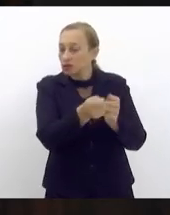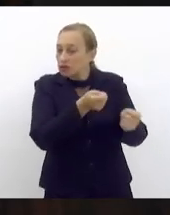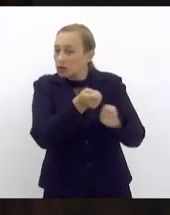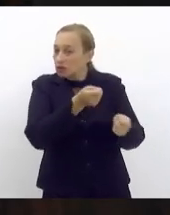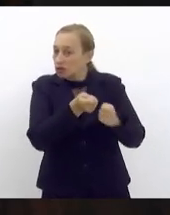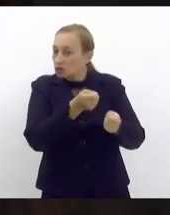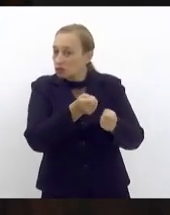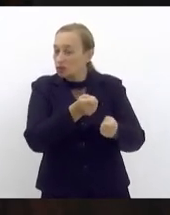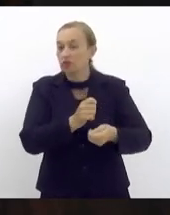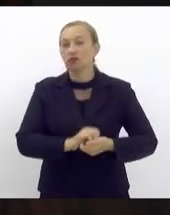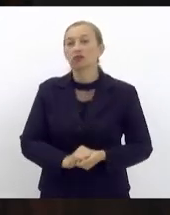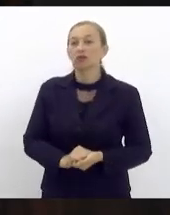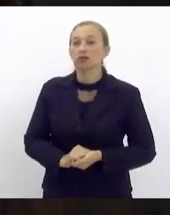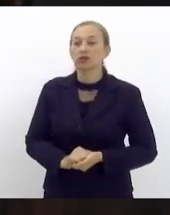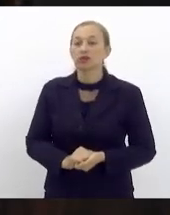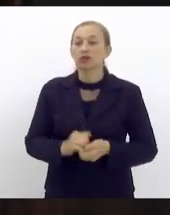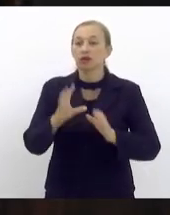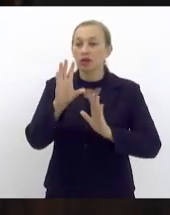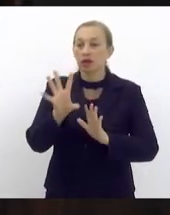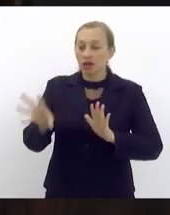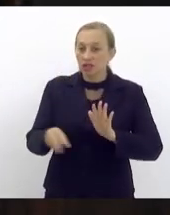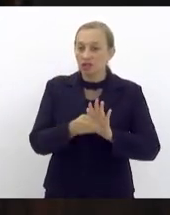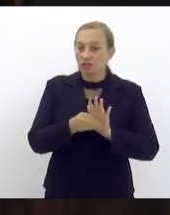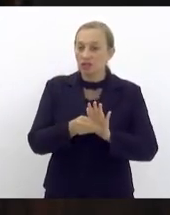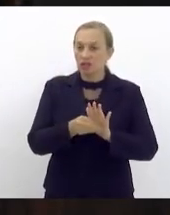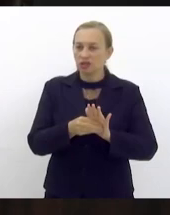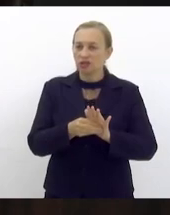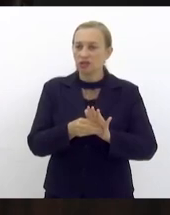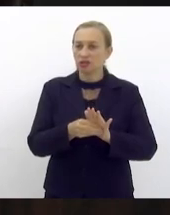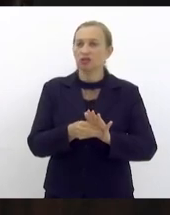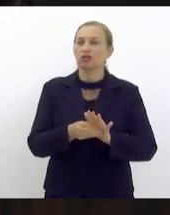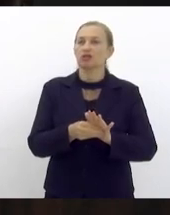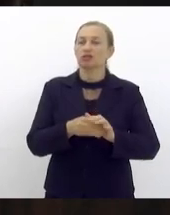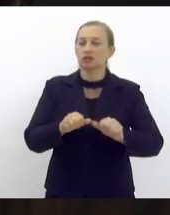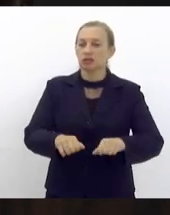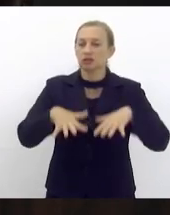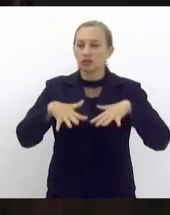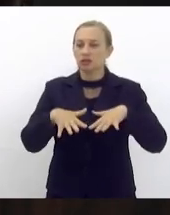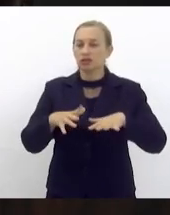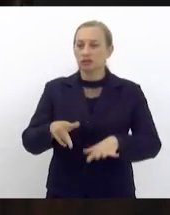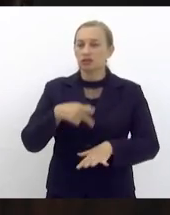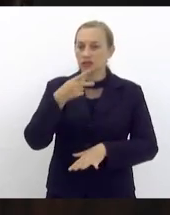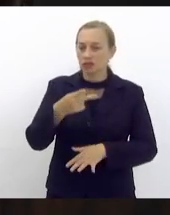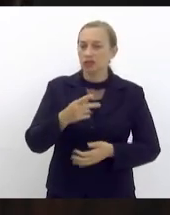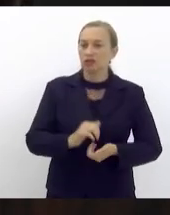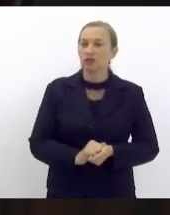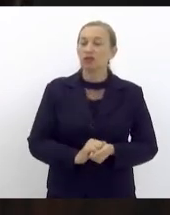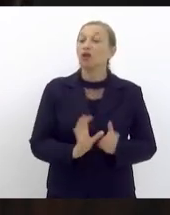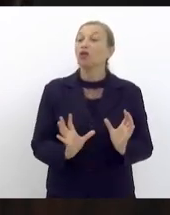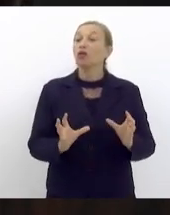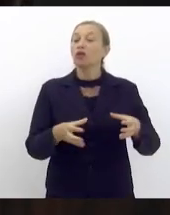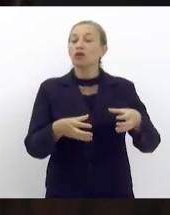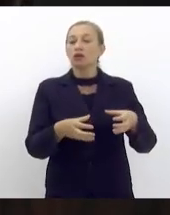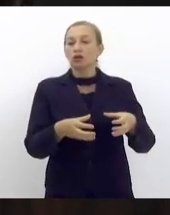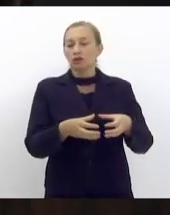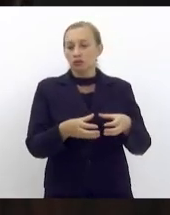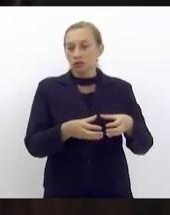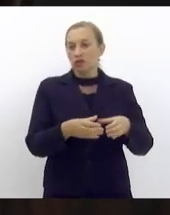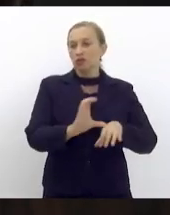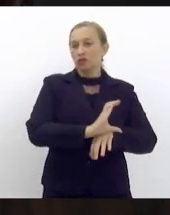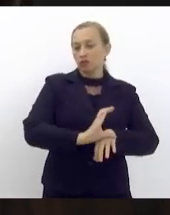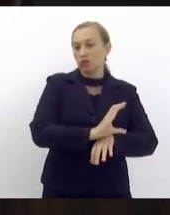financeira e controle as emendas de plenário para emitir parecer pela constituição e justiça